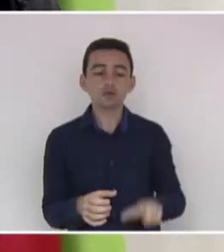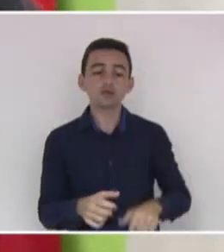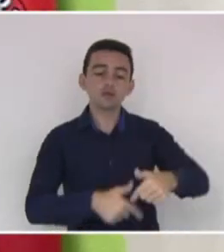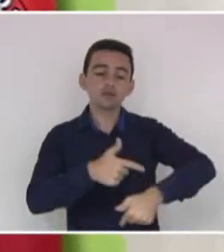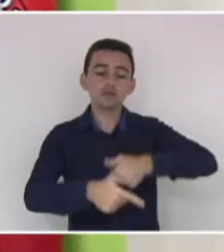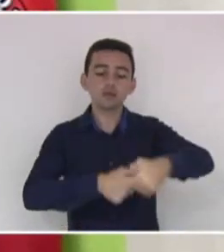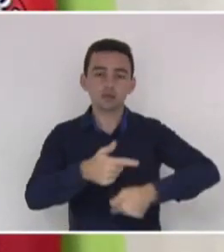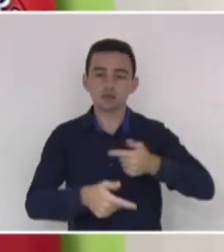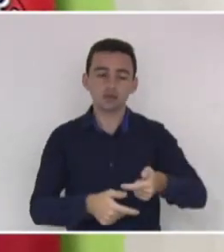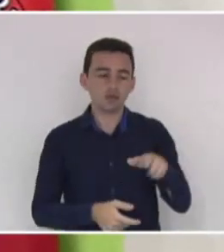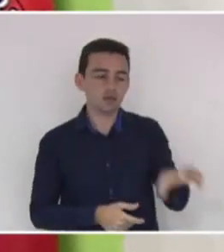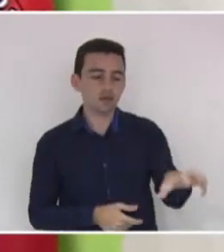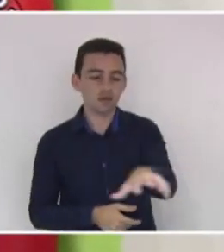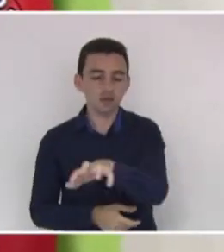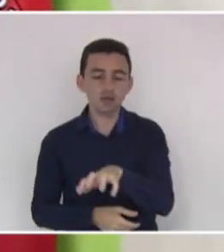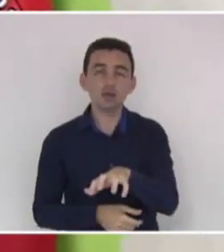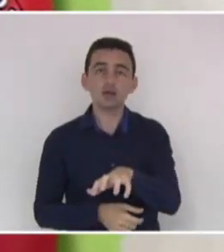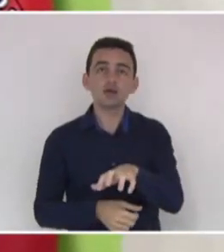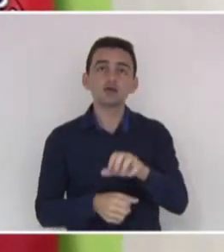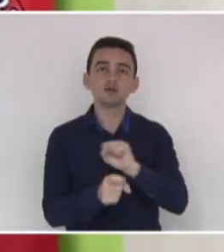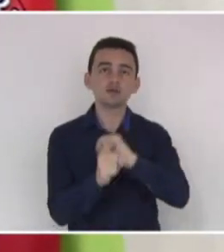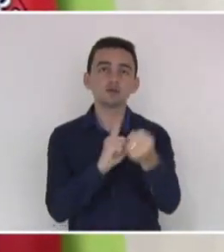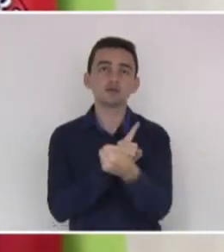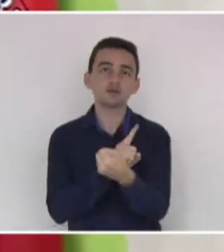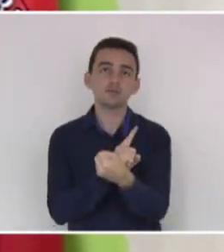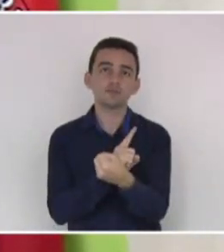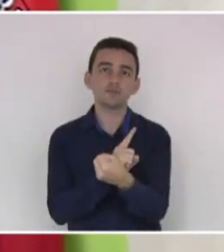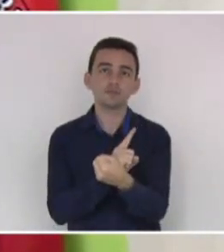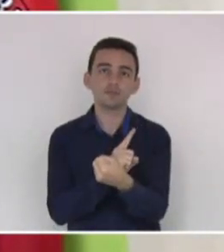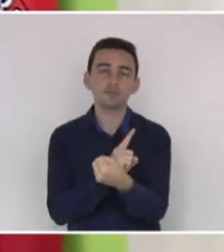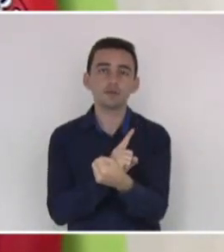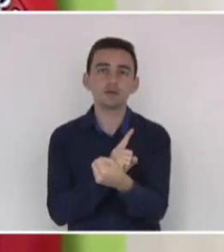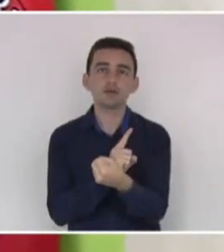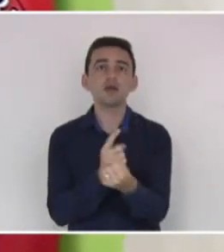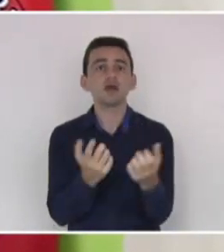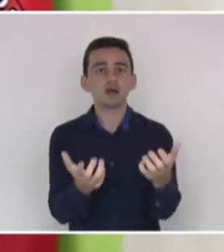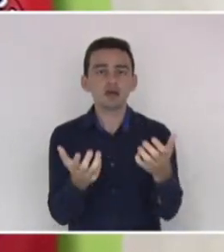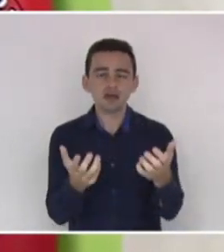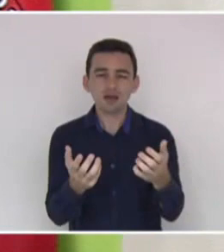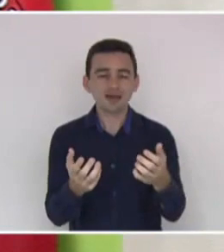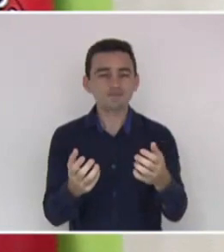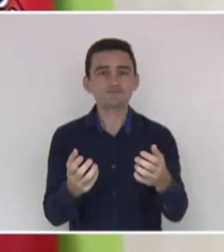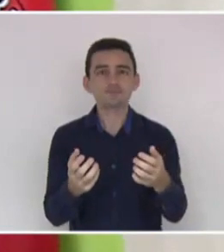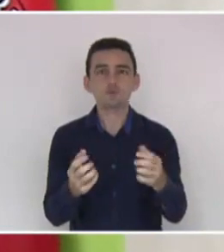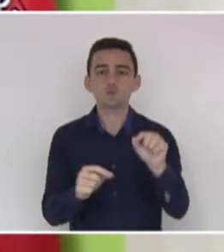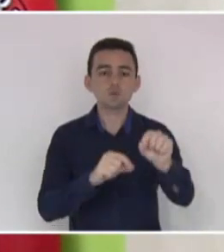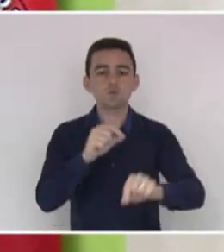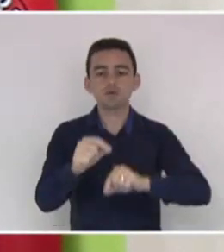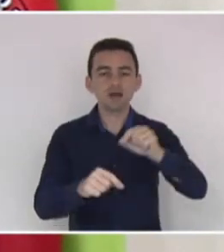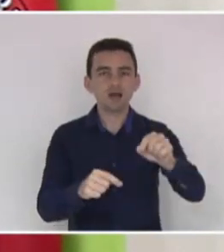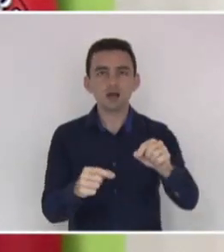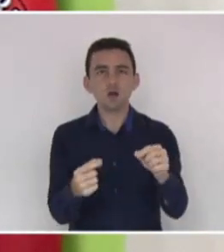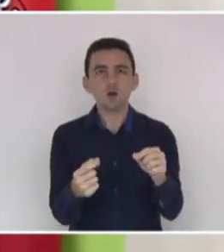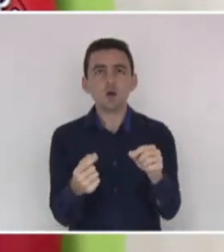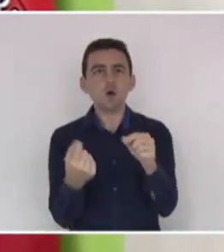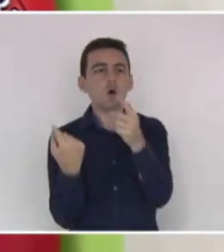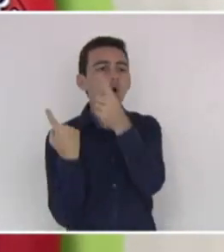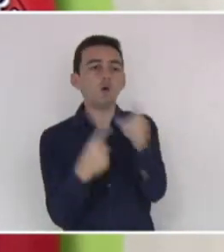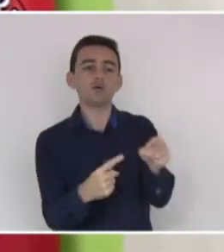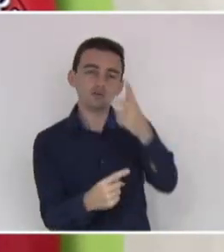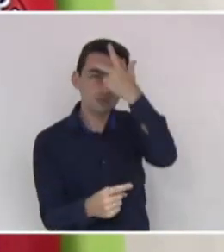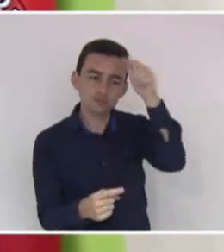da sociedade ainda procuram, de certa forma, marginalizar o produtor, dizendo